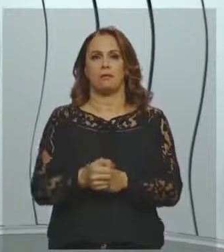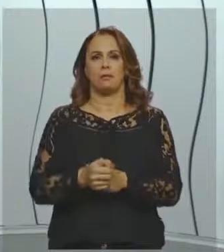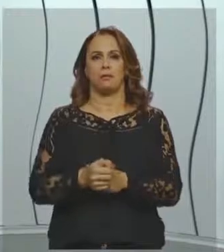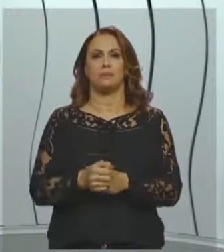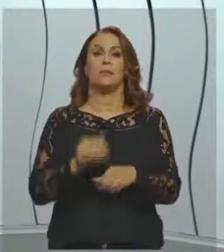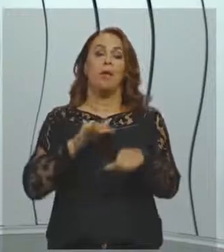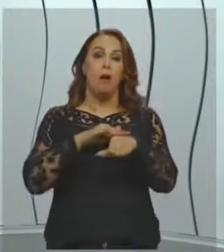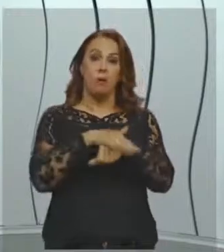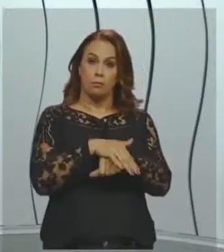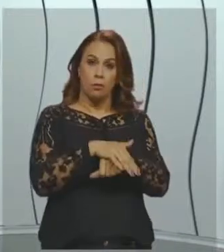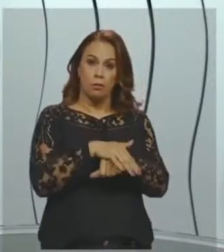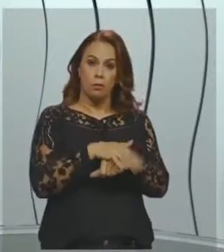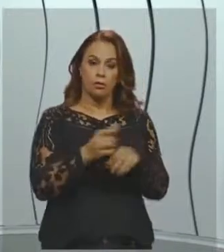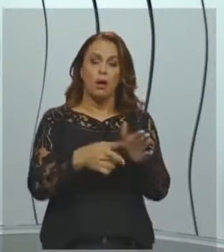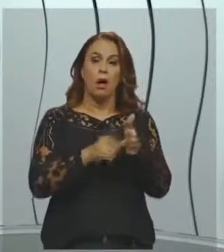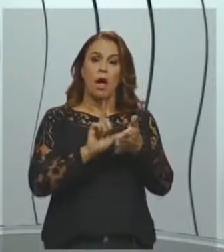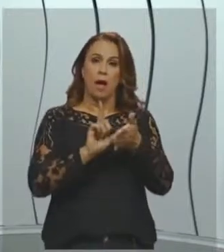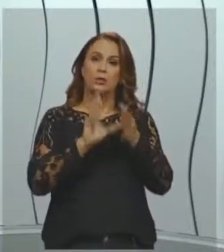dentes, porque à noite